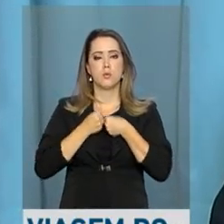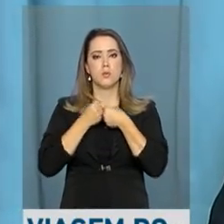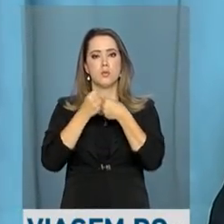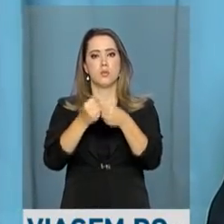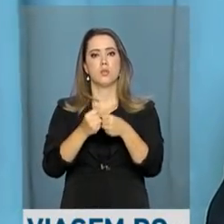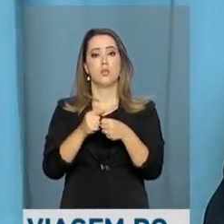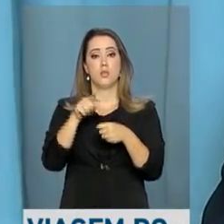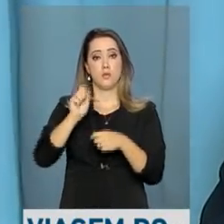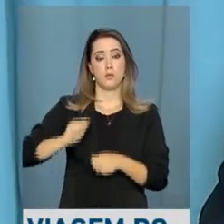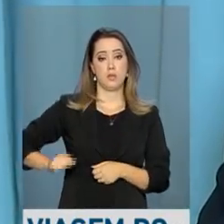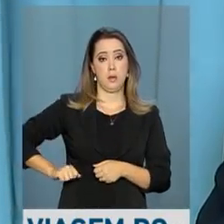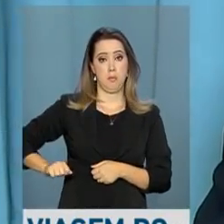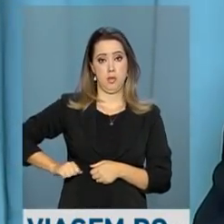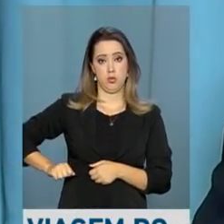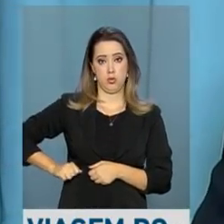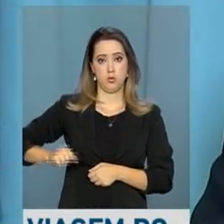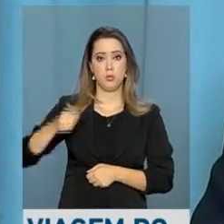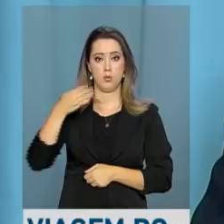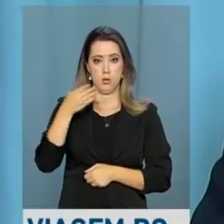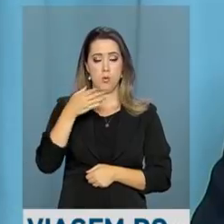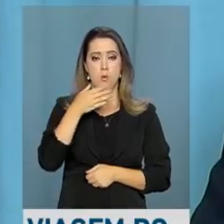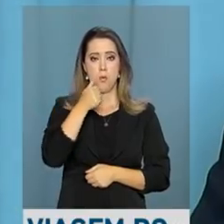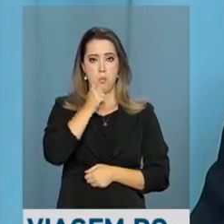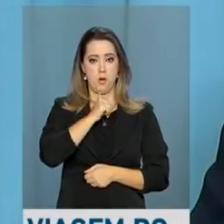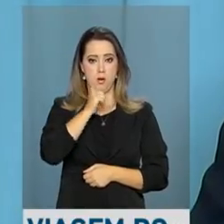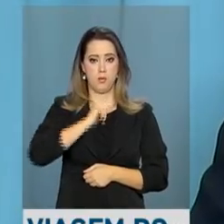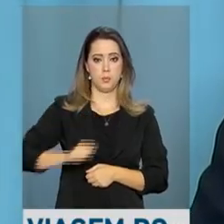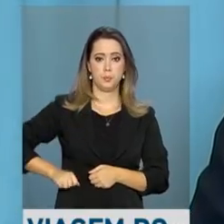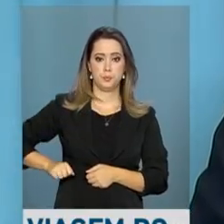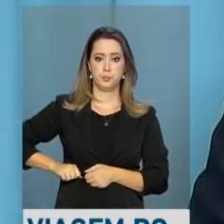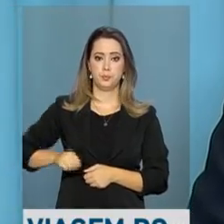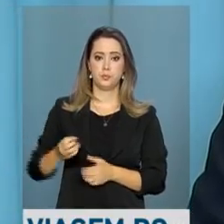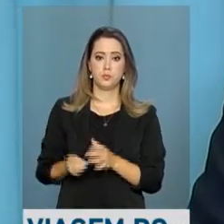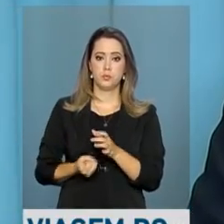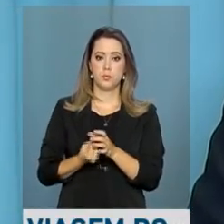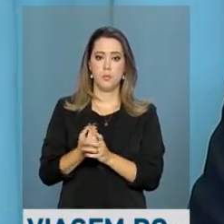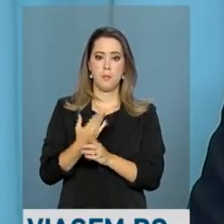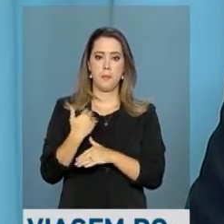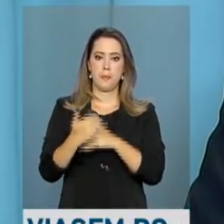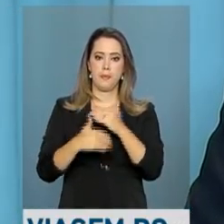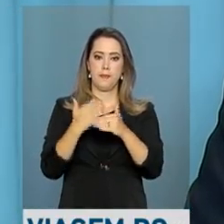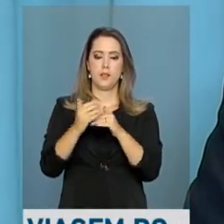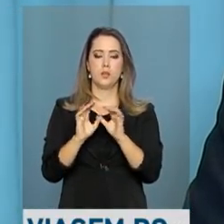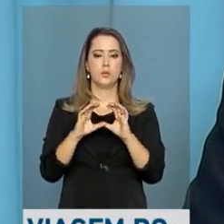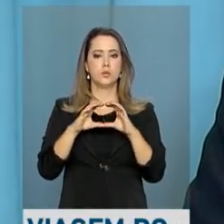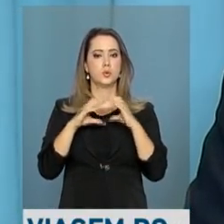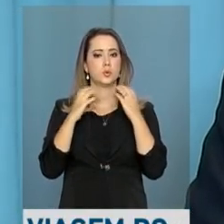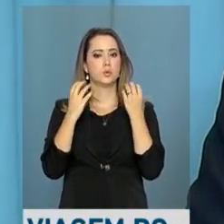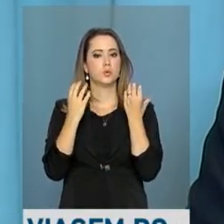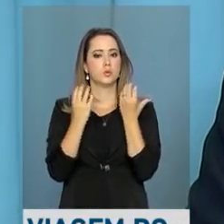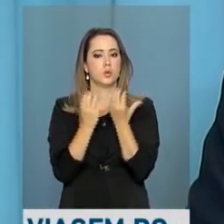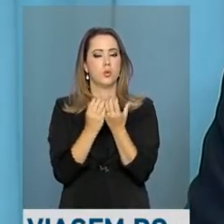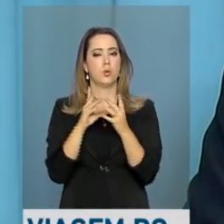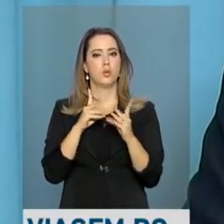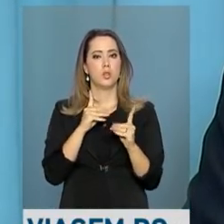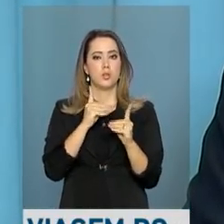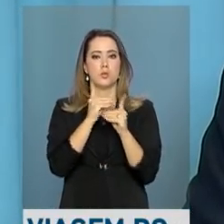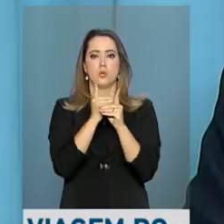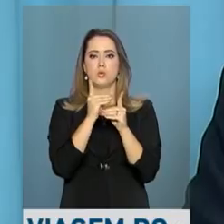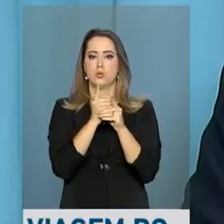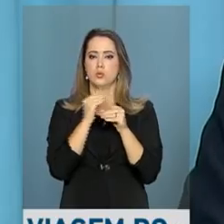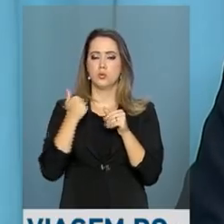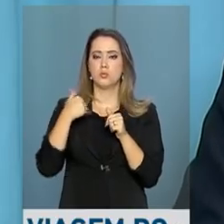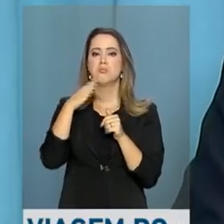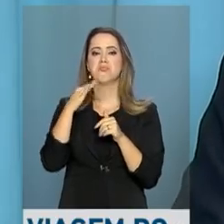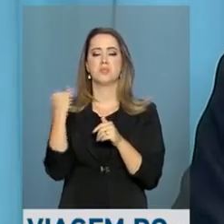da embaixadora Marisol gerará um congresso, um conclave, um encontro da